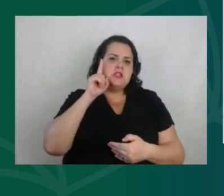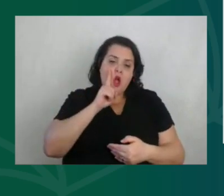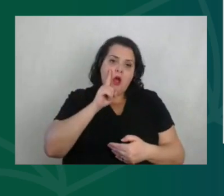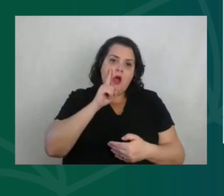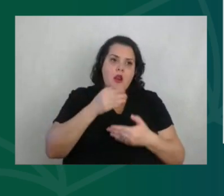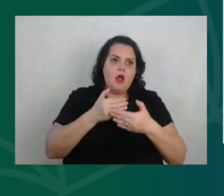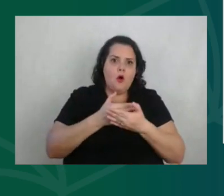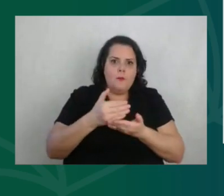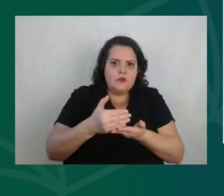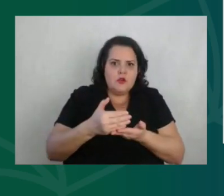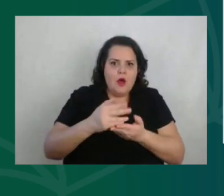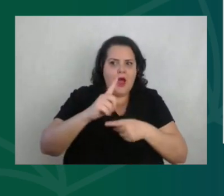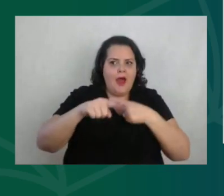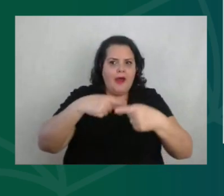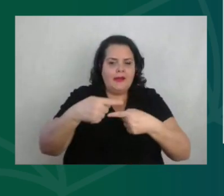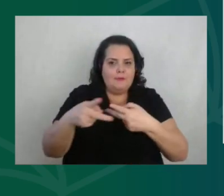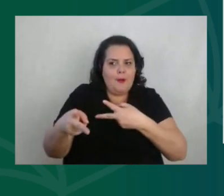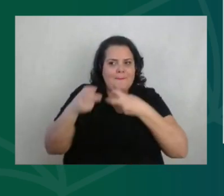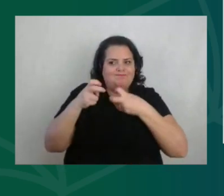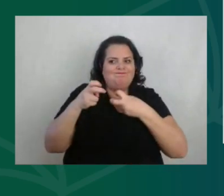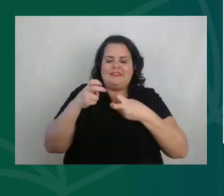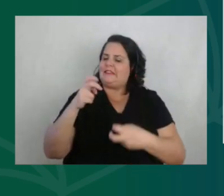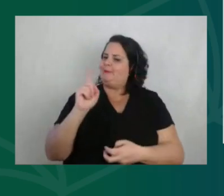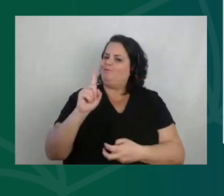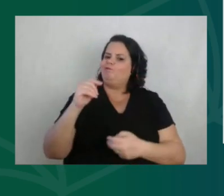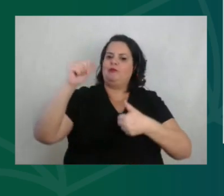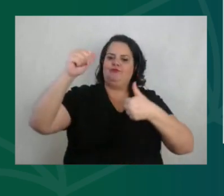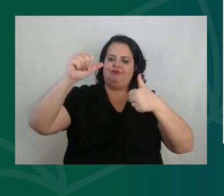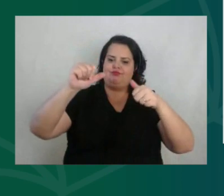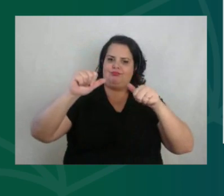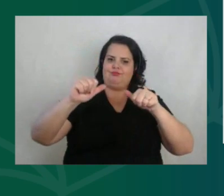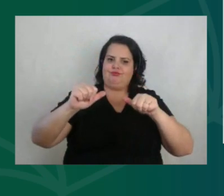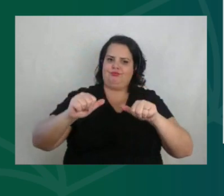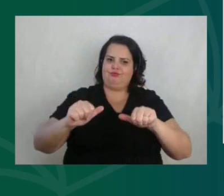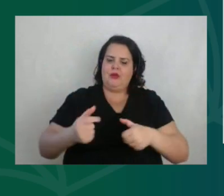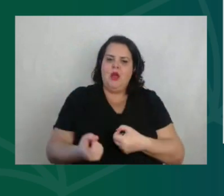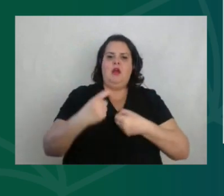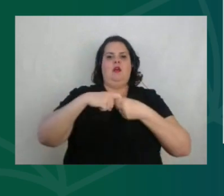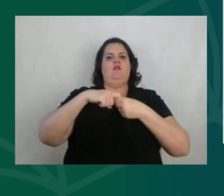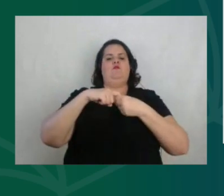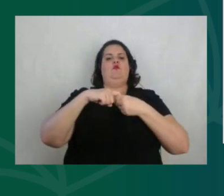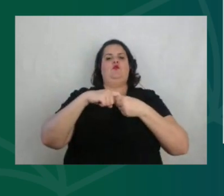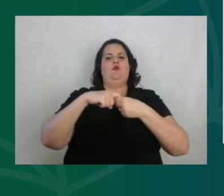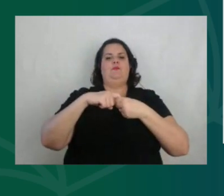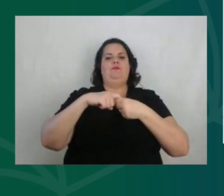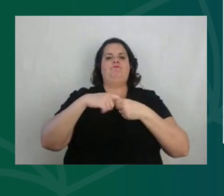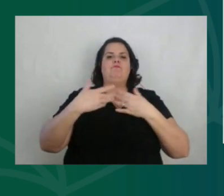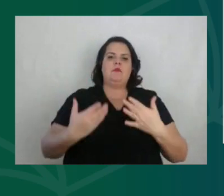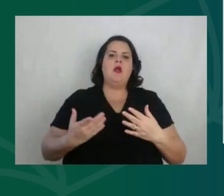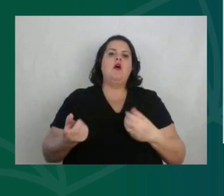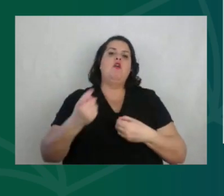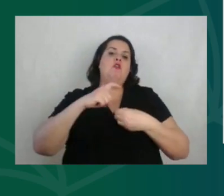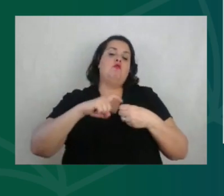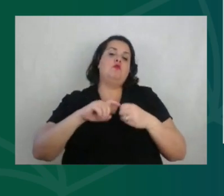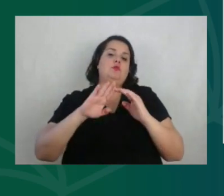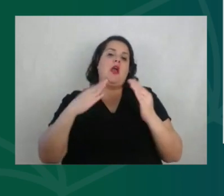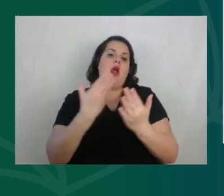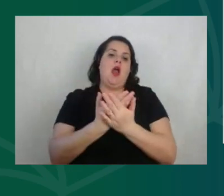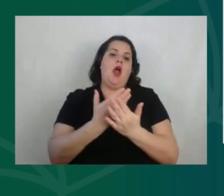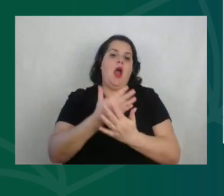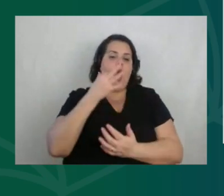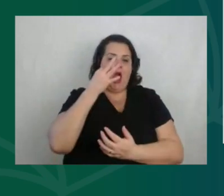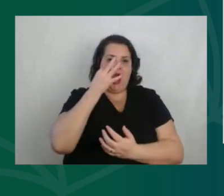nessa questão da abertura de acordo com o cenário epidemiológico. A volta às aulas presenciais, qual o melhor momento, é uma